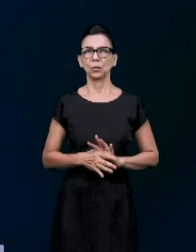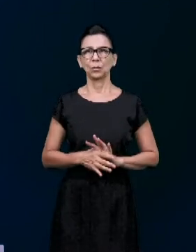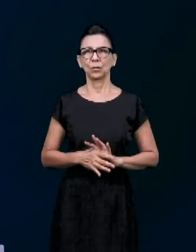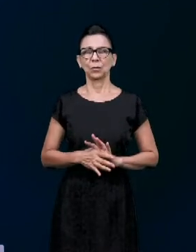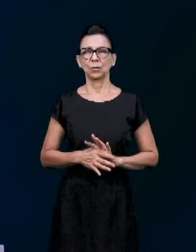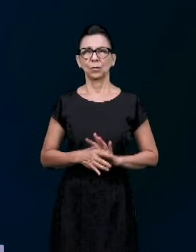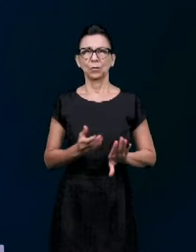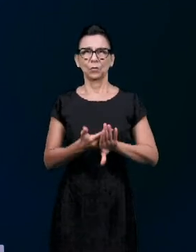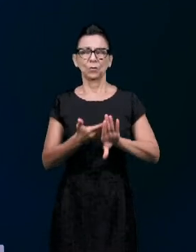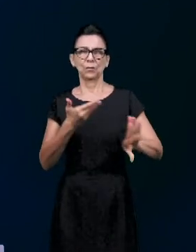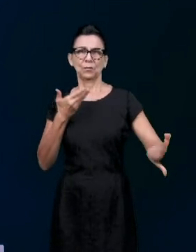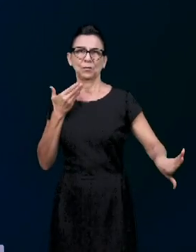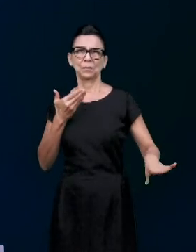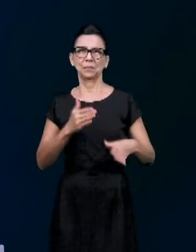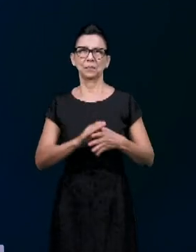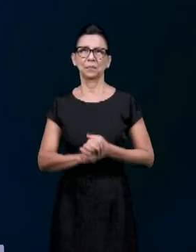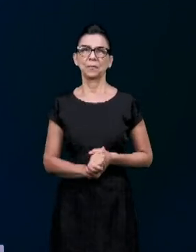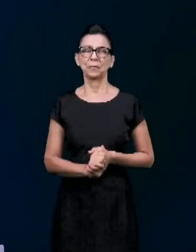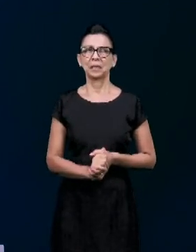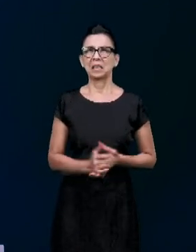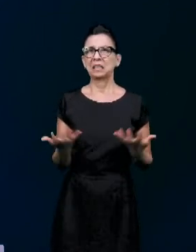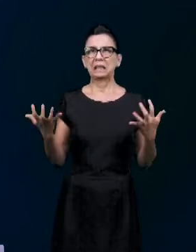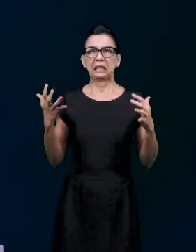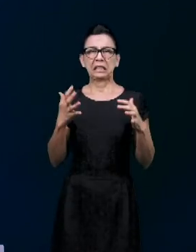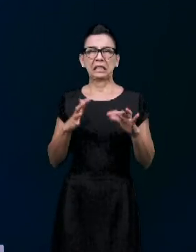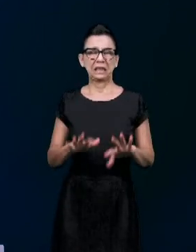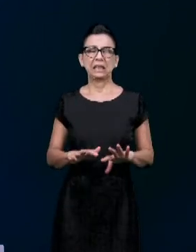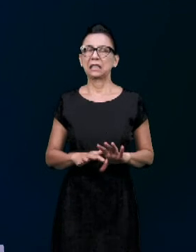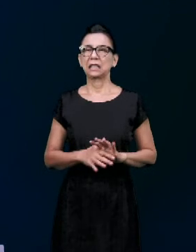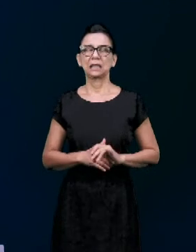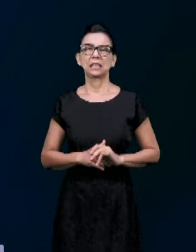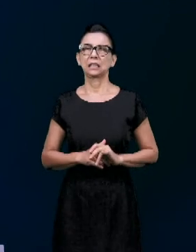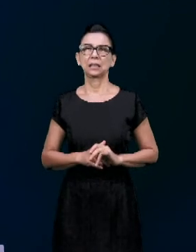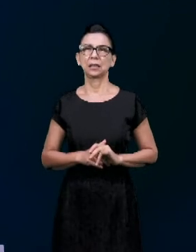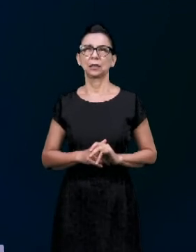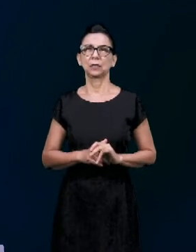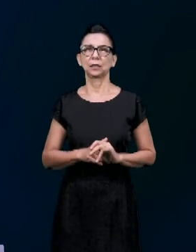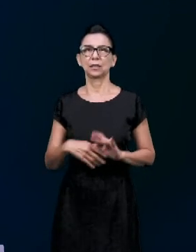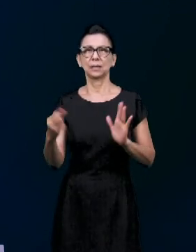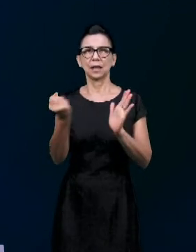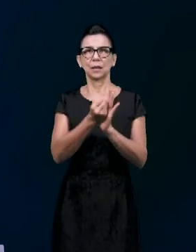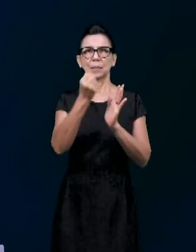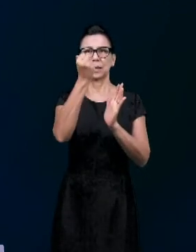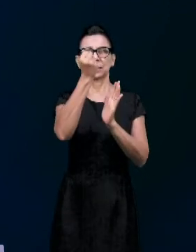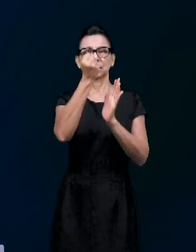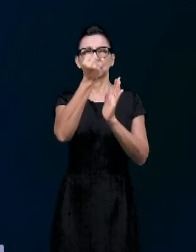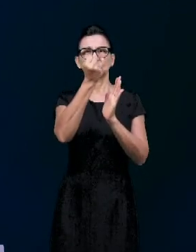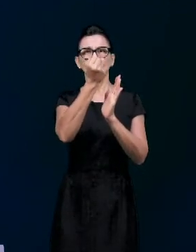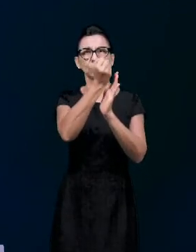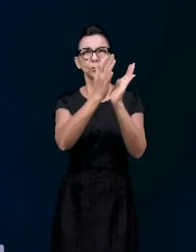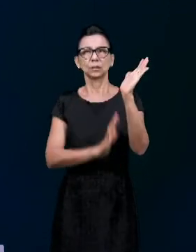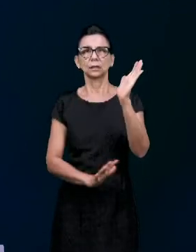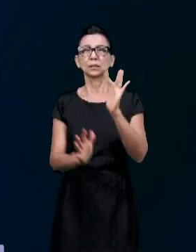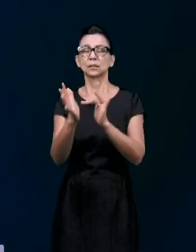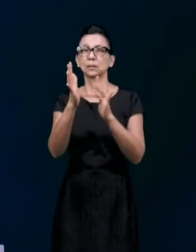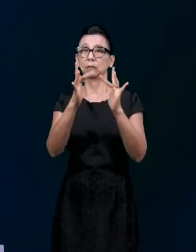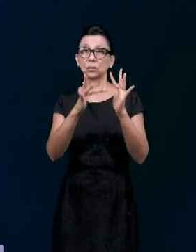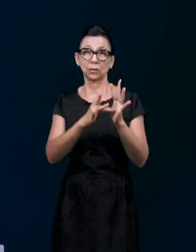do Cordeiro. Deixou de lado toda a base doutrinária, a qual havia sido estabelecida pela palavra de